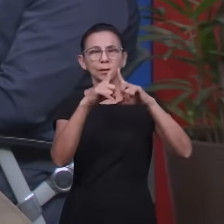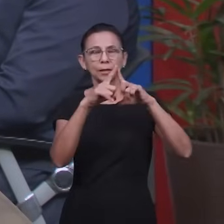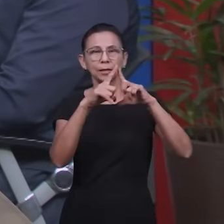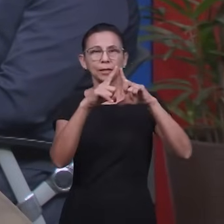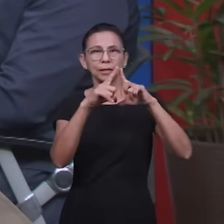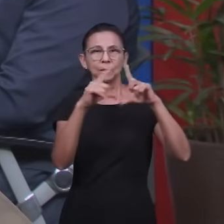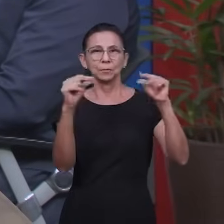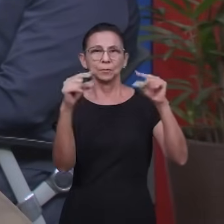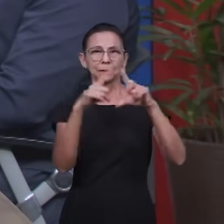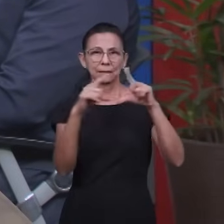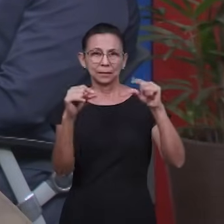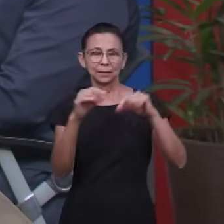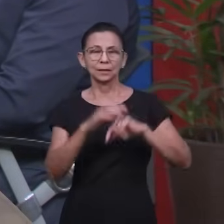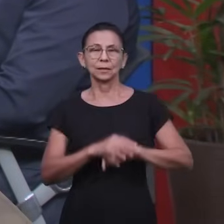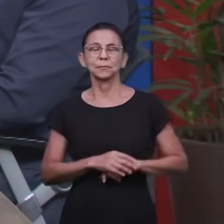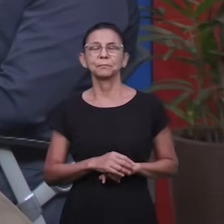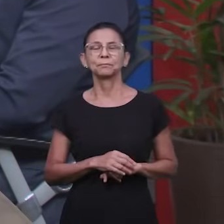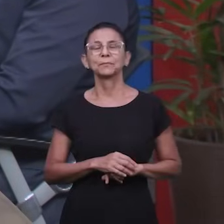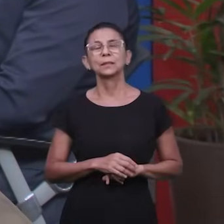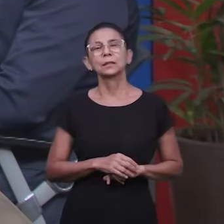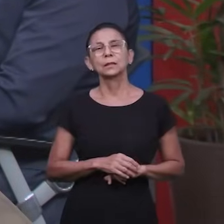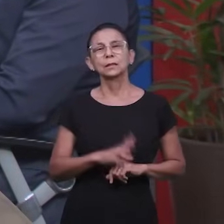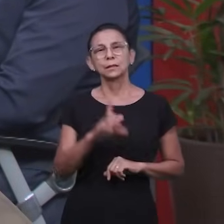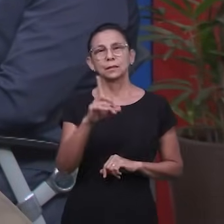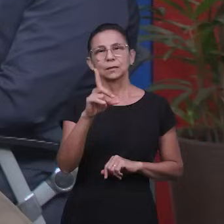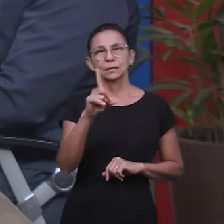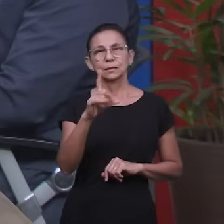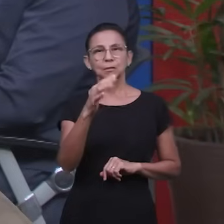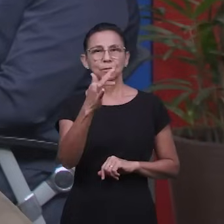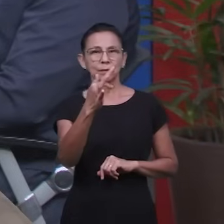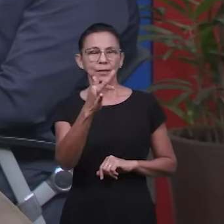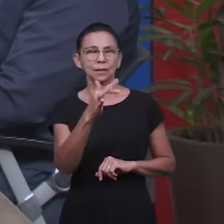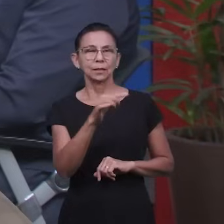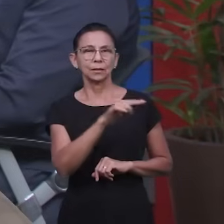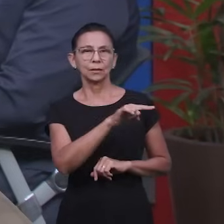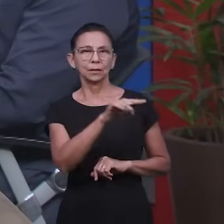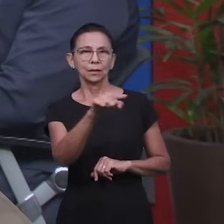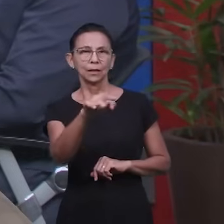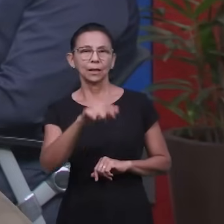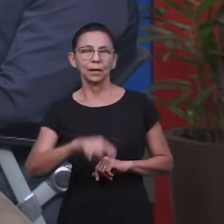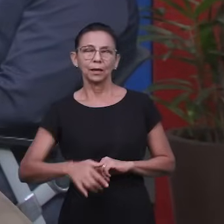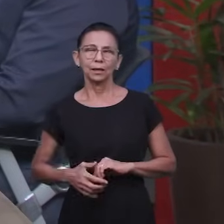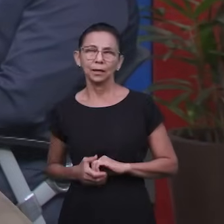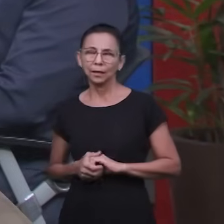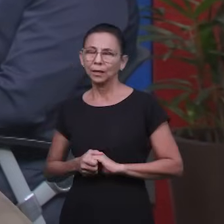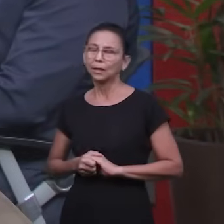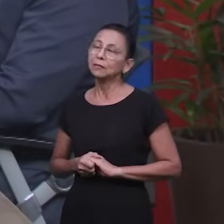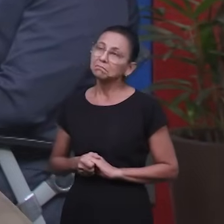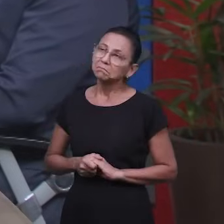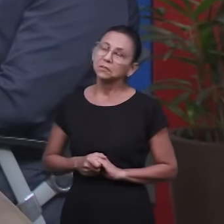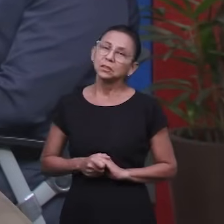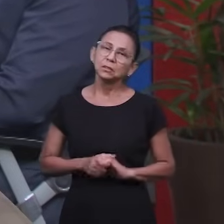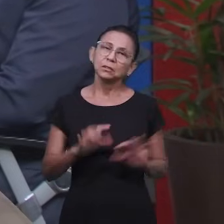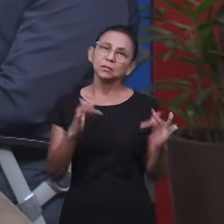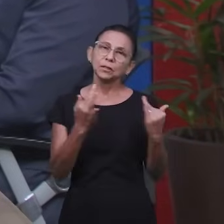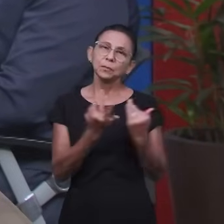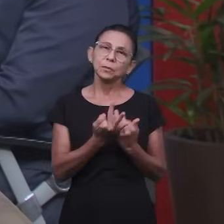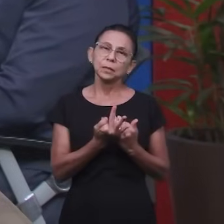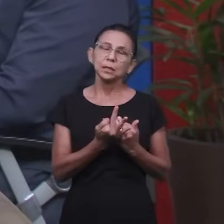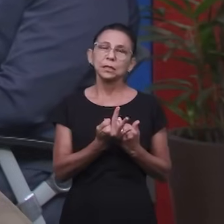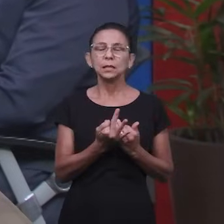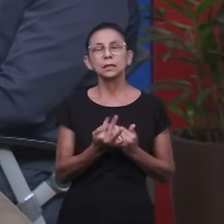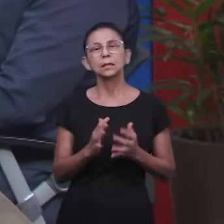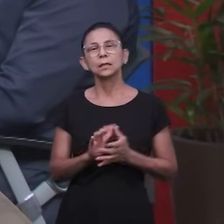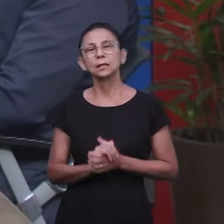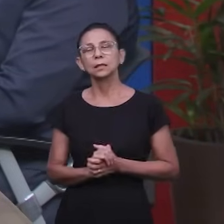ir para a República Dominicana para tentar melhorar a vida, que eles iam montar ali um restaurante junto com